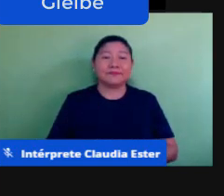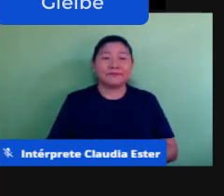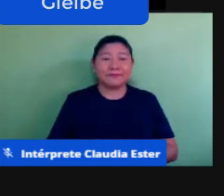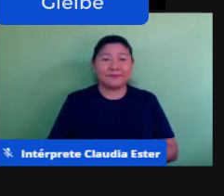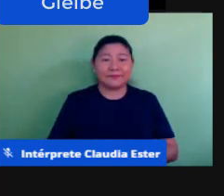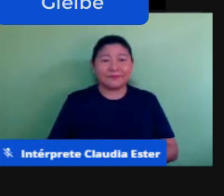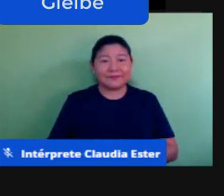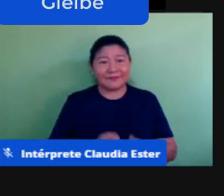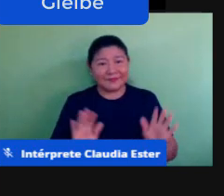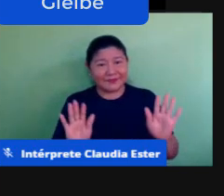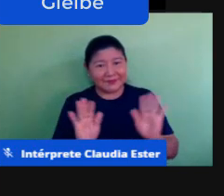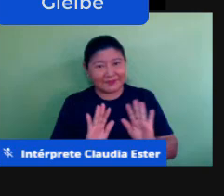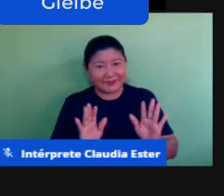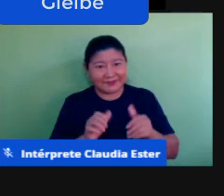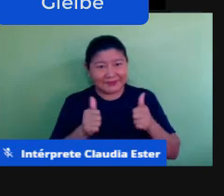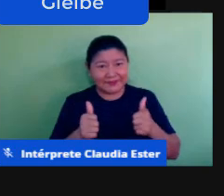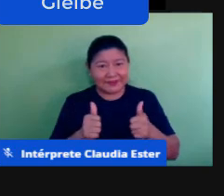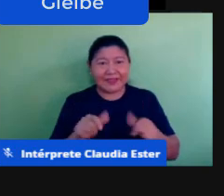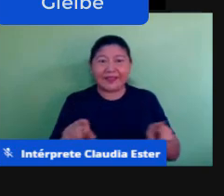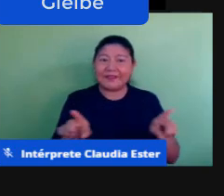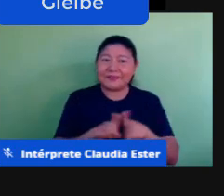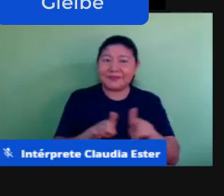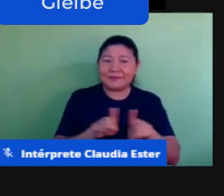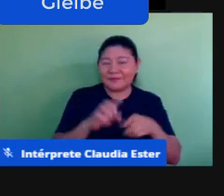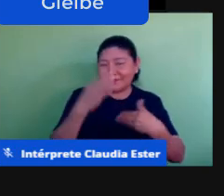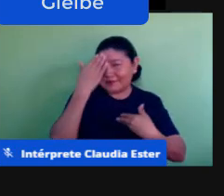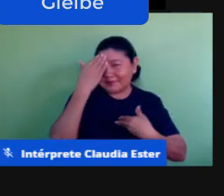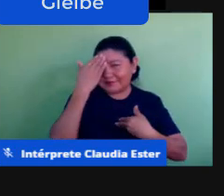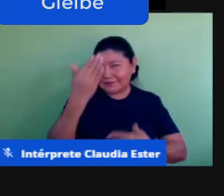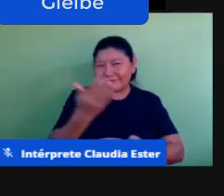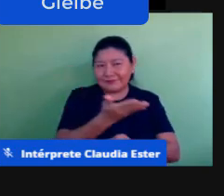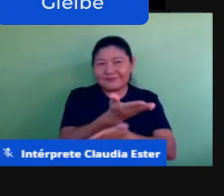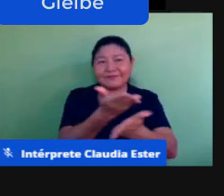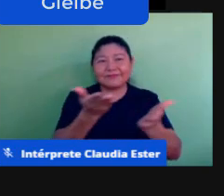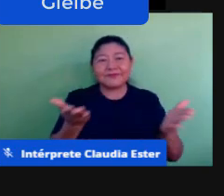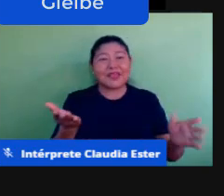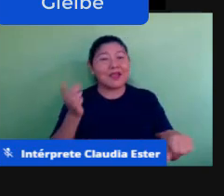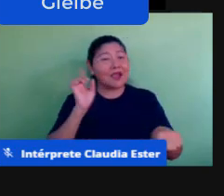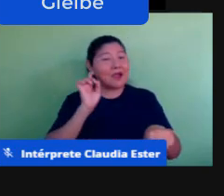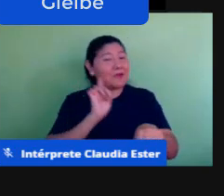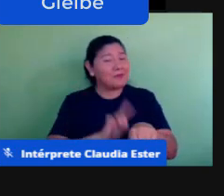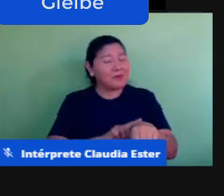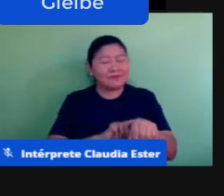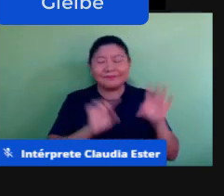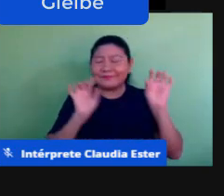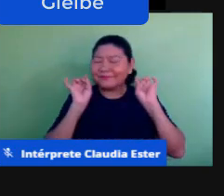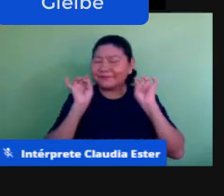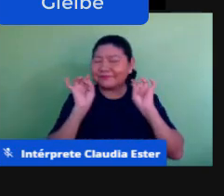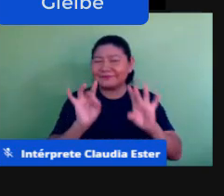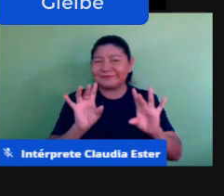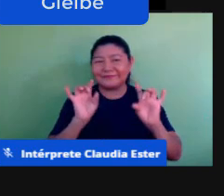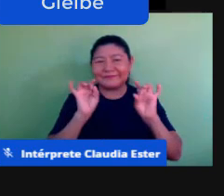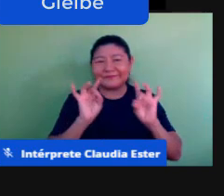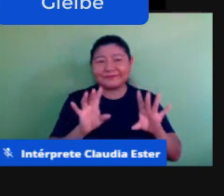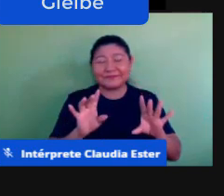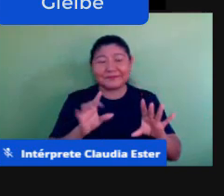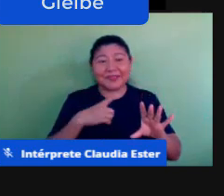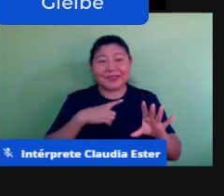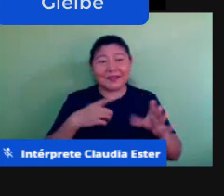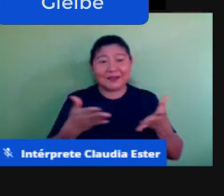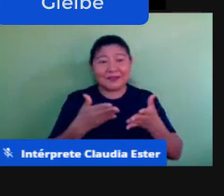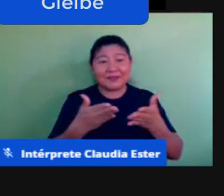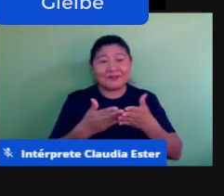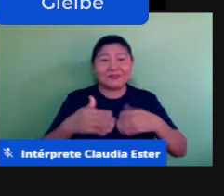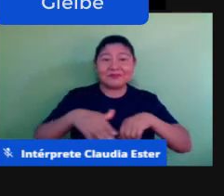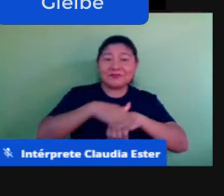Bom, pessoal, quero agradecer a vocês esse momento. Estamos no chat agora